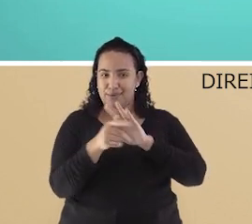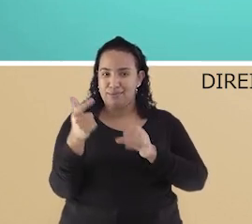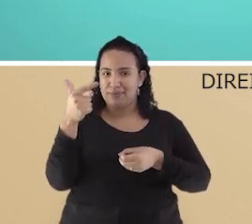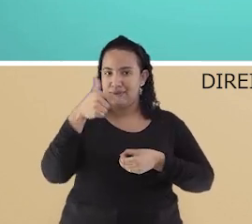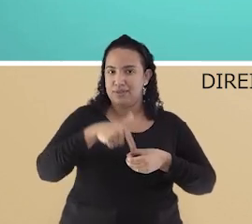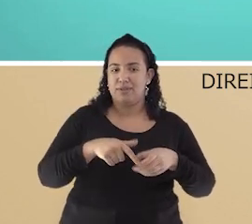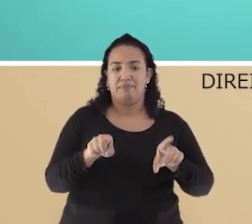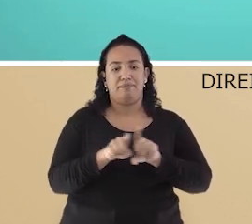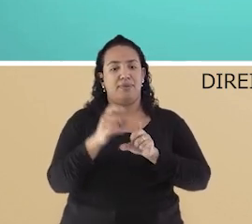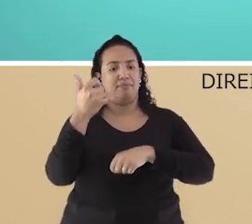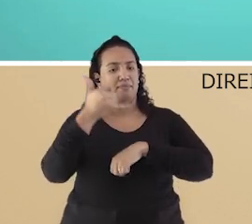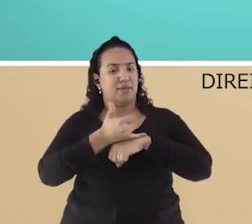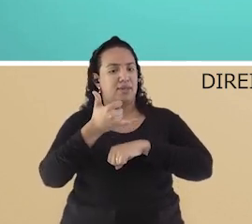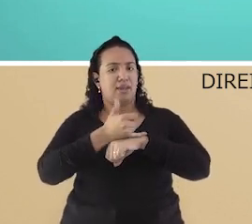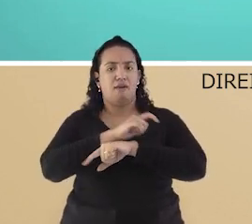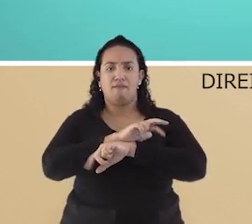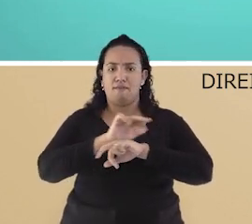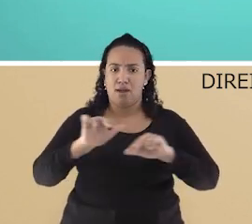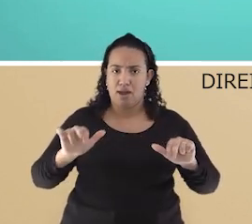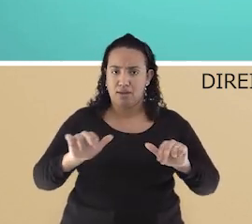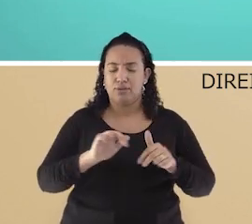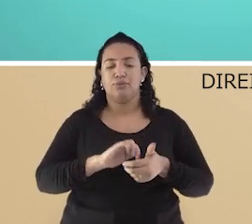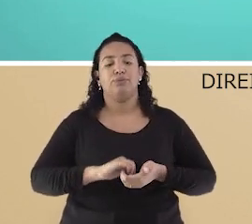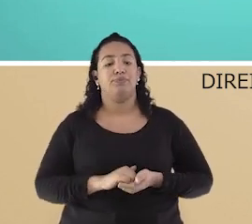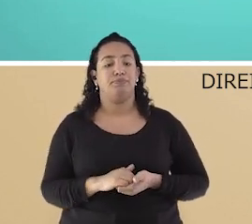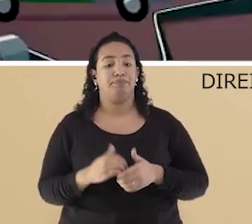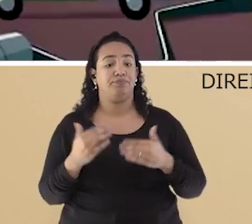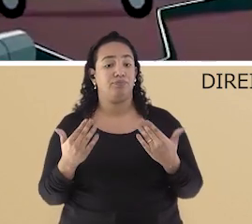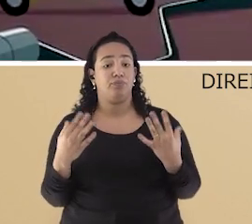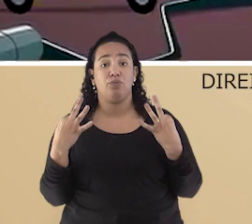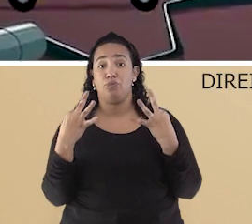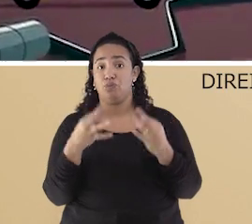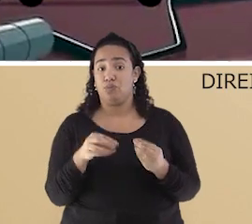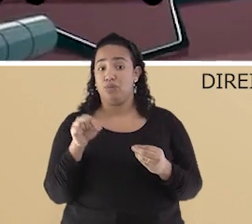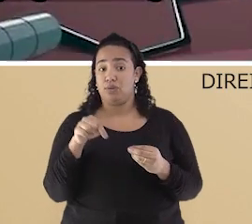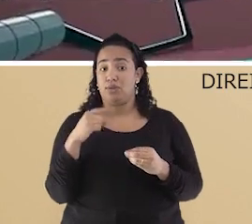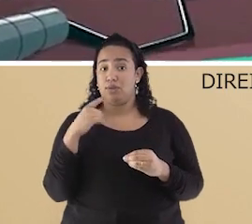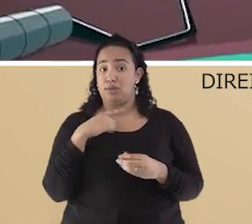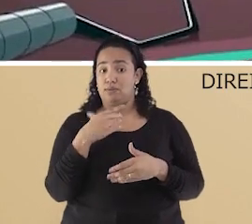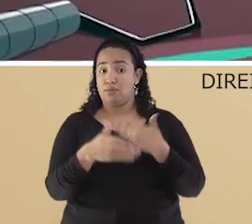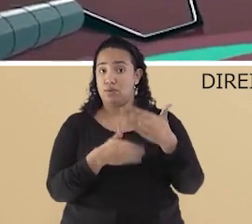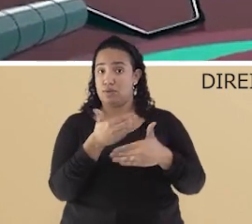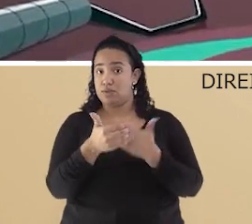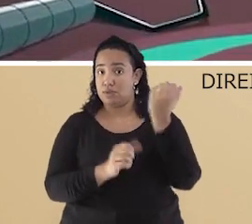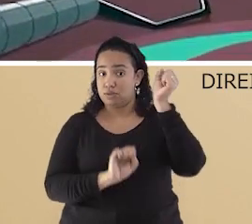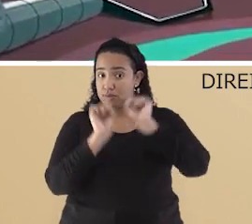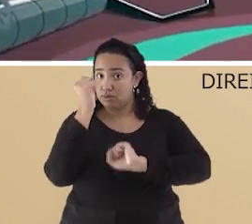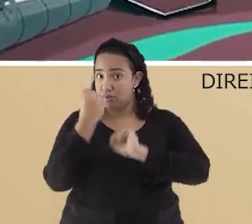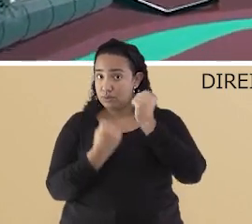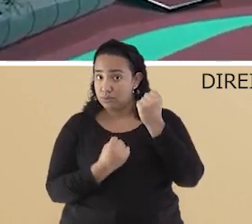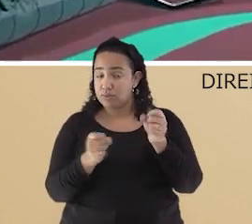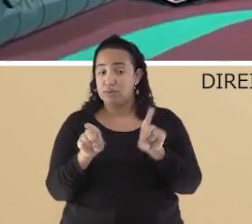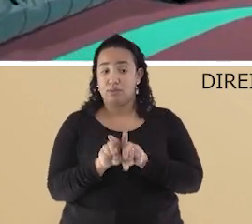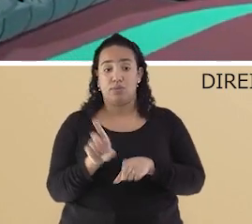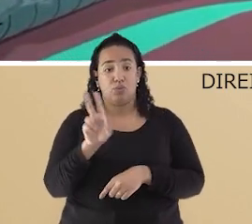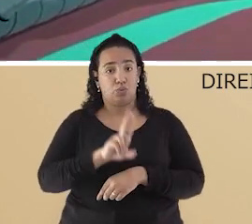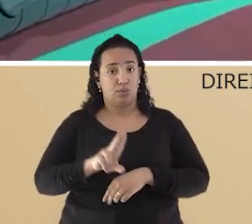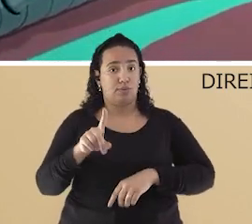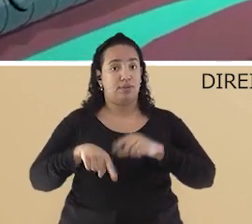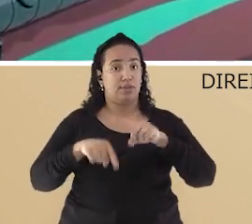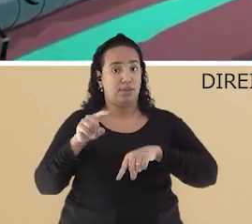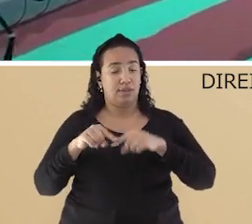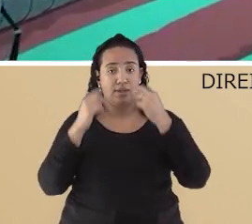a cerâmica e vários metais, como cobre, níquel e zinco. Tudo isso passa por um processo industrial que, além dos recursos